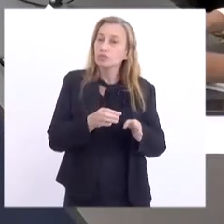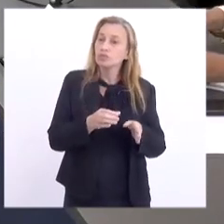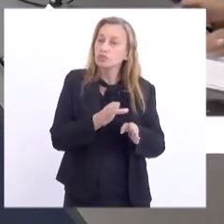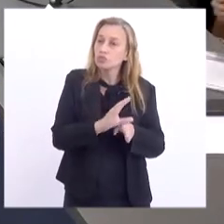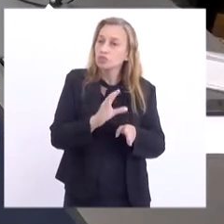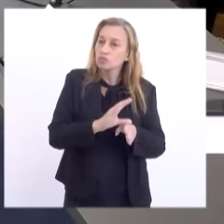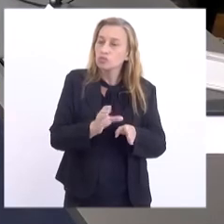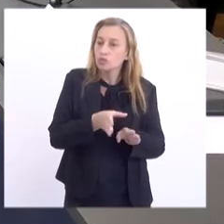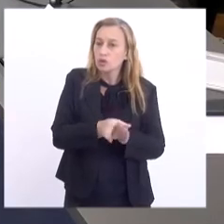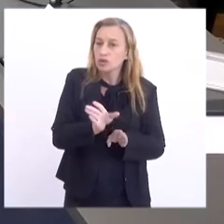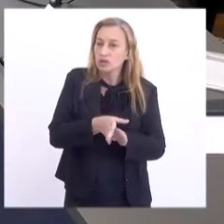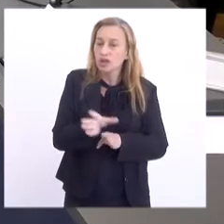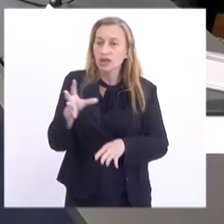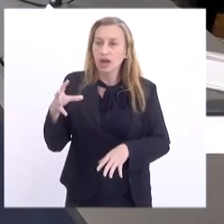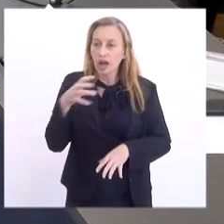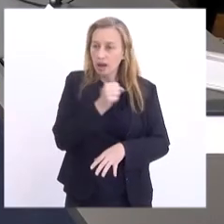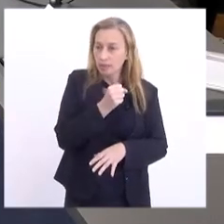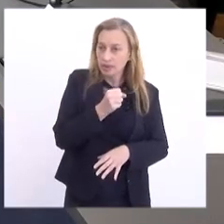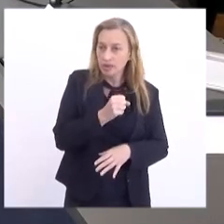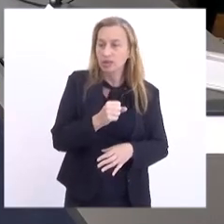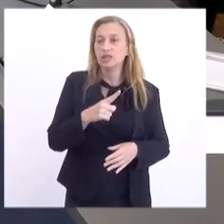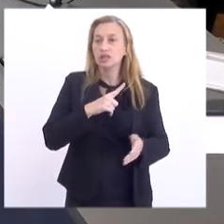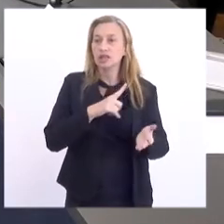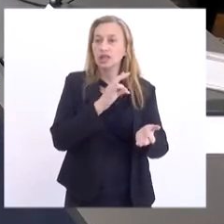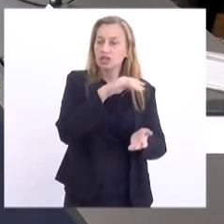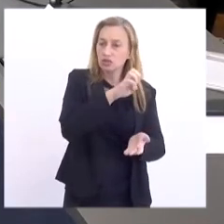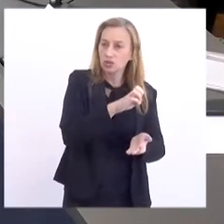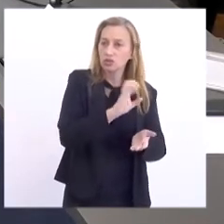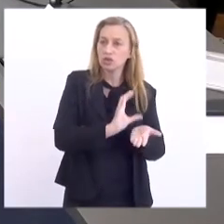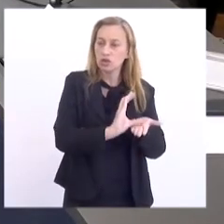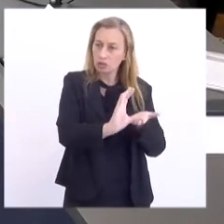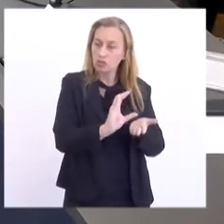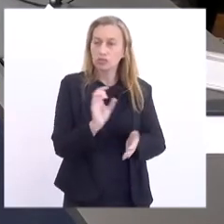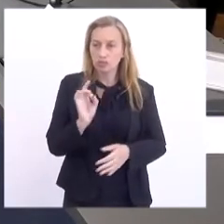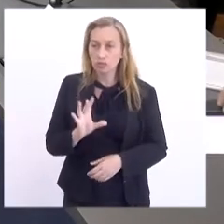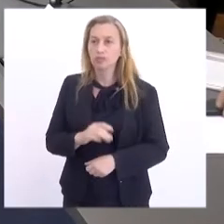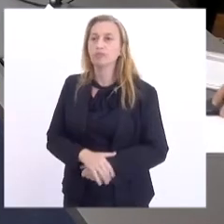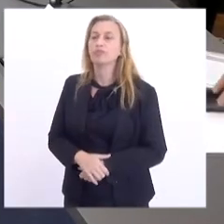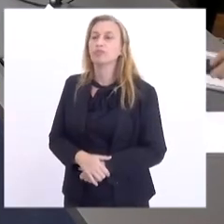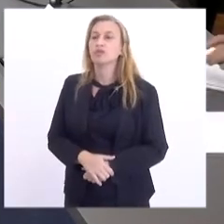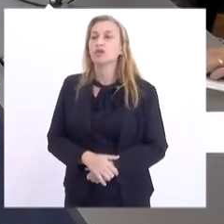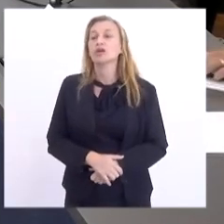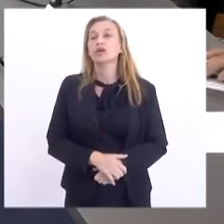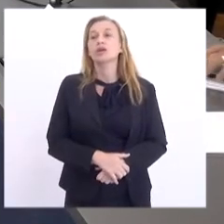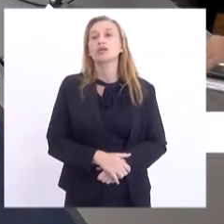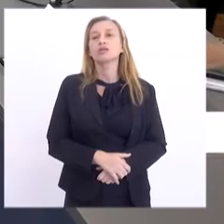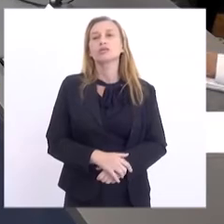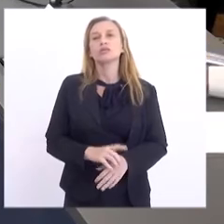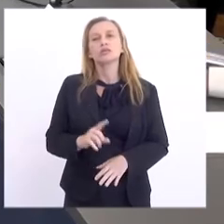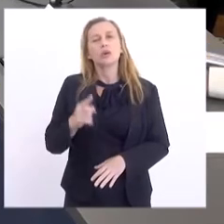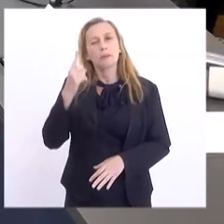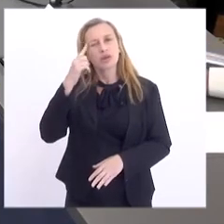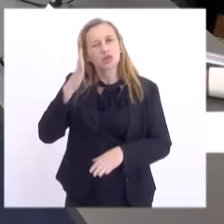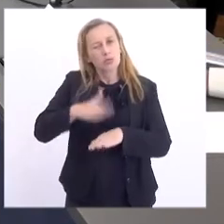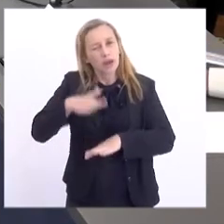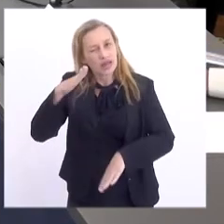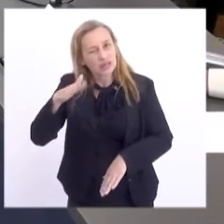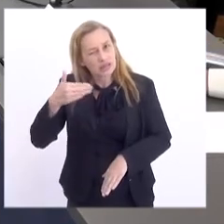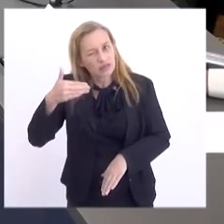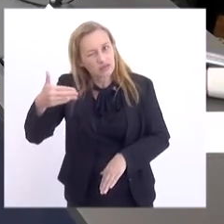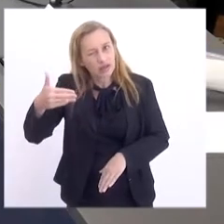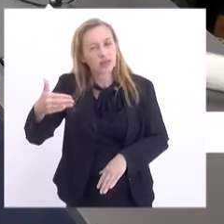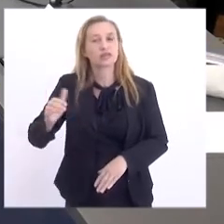emergência existe as fontes de recursos a sua gastar lá É mas ele porque eu sou um pouco mais adiante